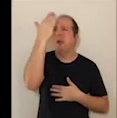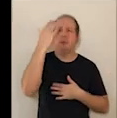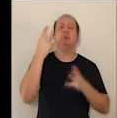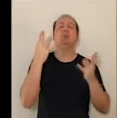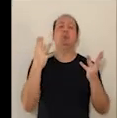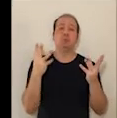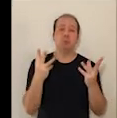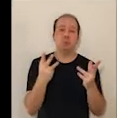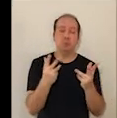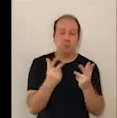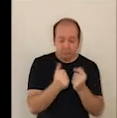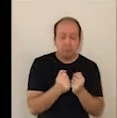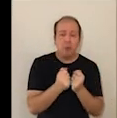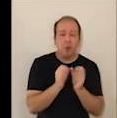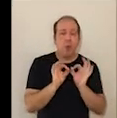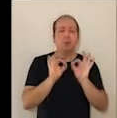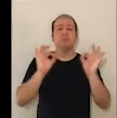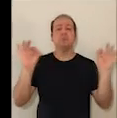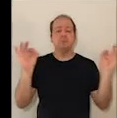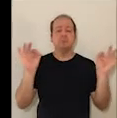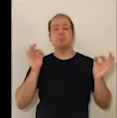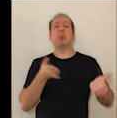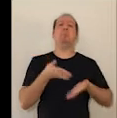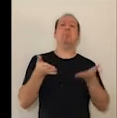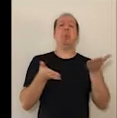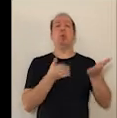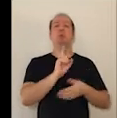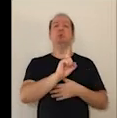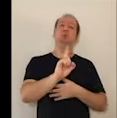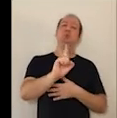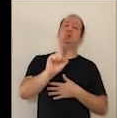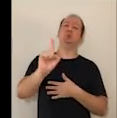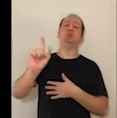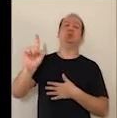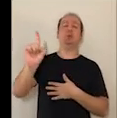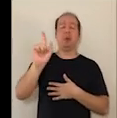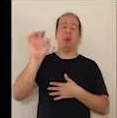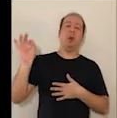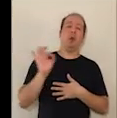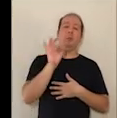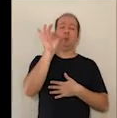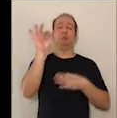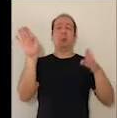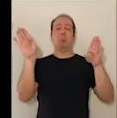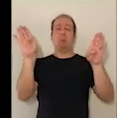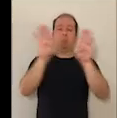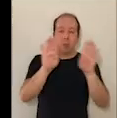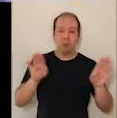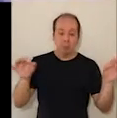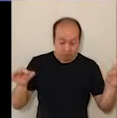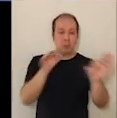obrigado por tudo. Pode ir. Nano sai, fazendo mesuras. Mosca fechando a